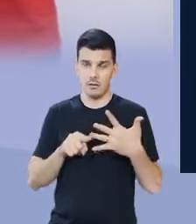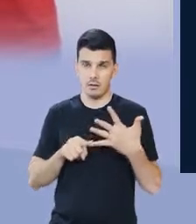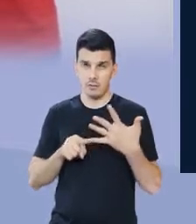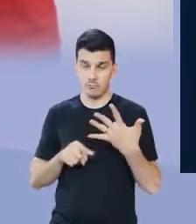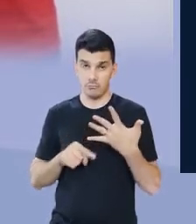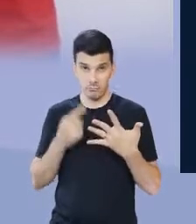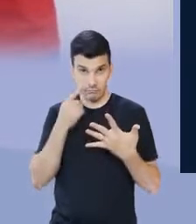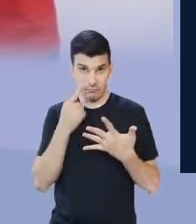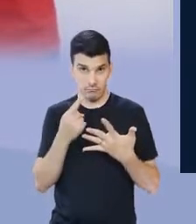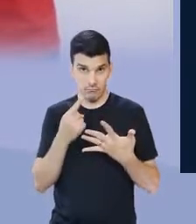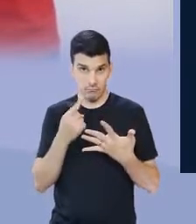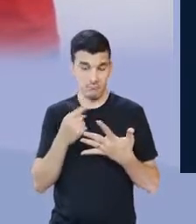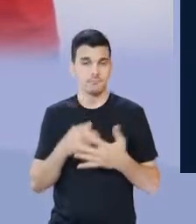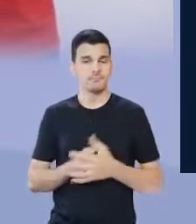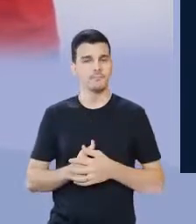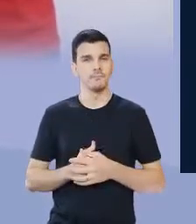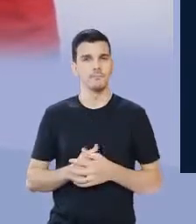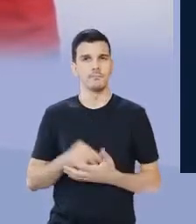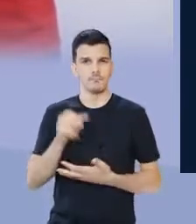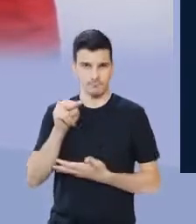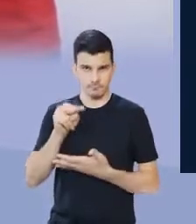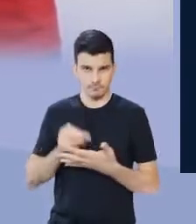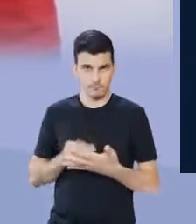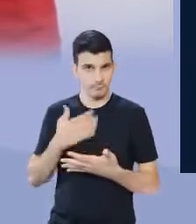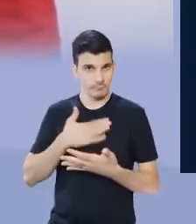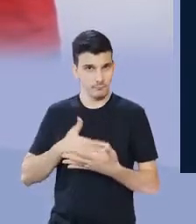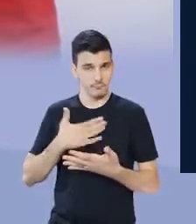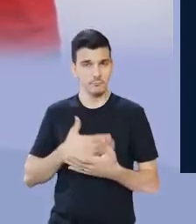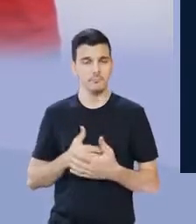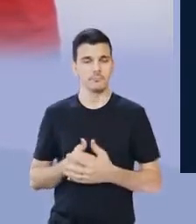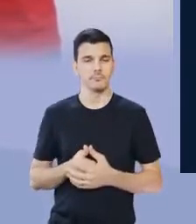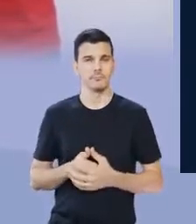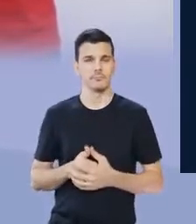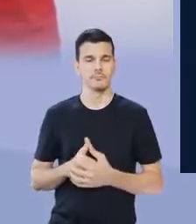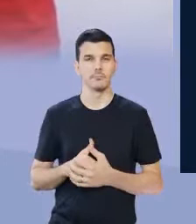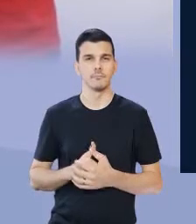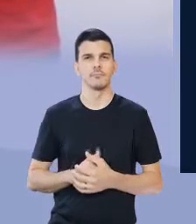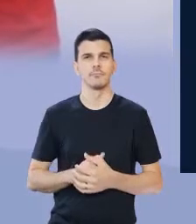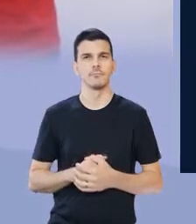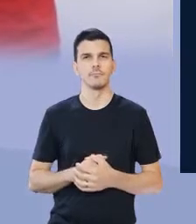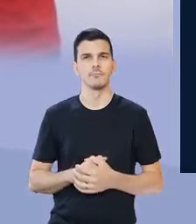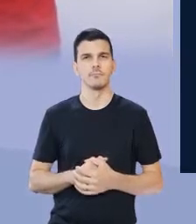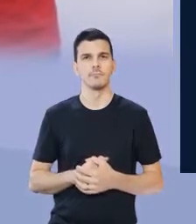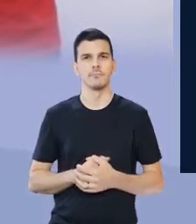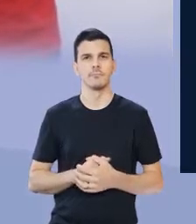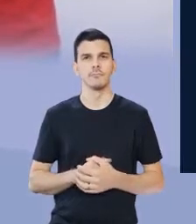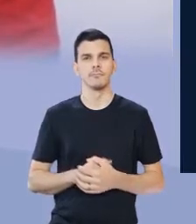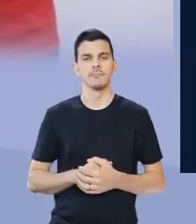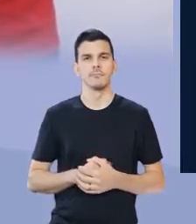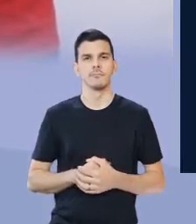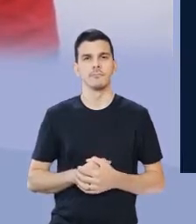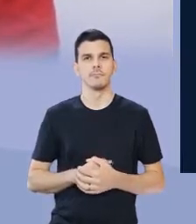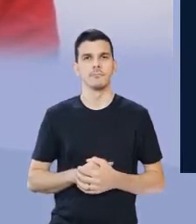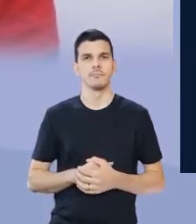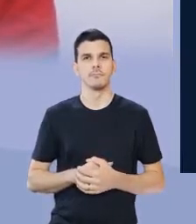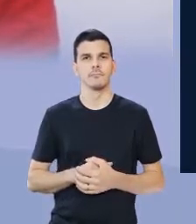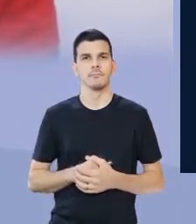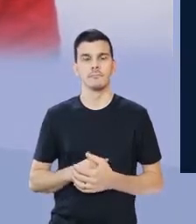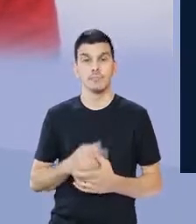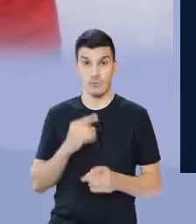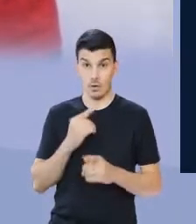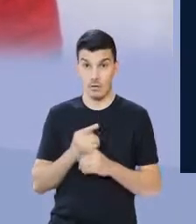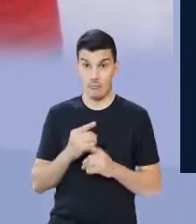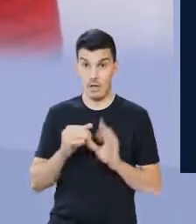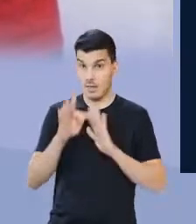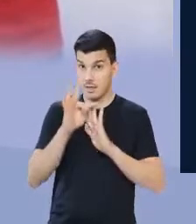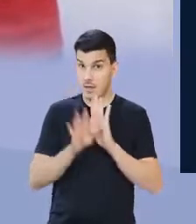sedução, assumir sua beleza singular e recriar-se por meio da pintura. Vamos encontrar o que ela fala no texto,